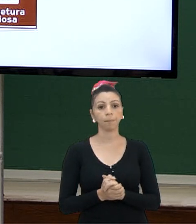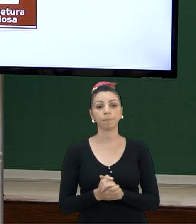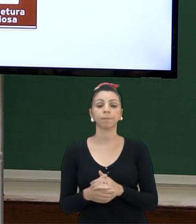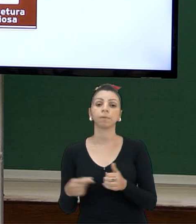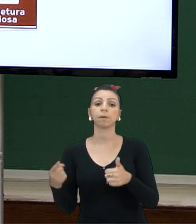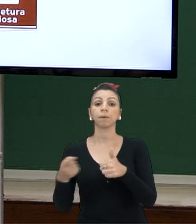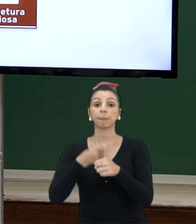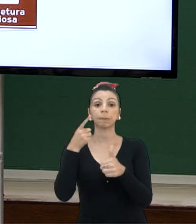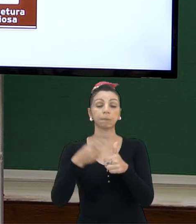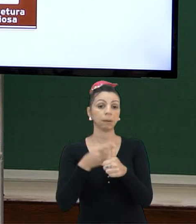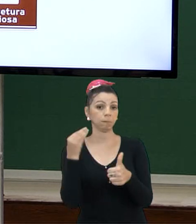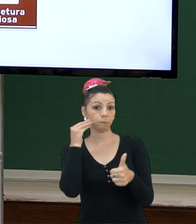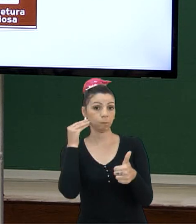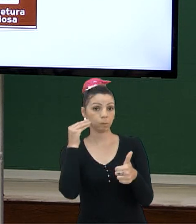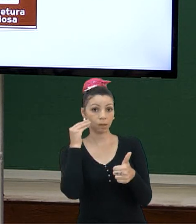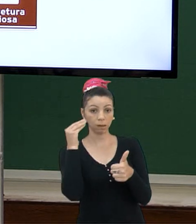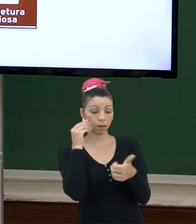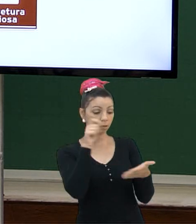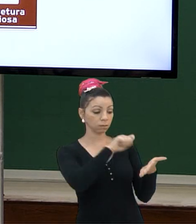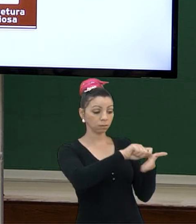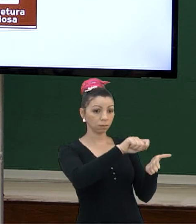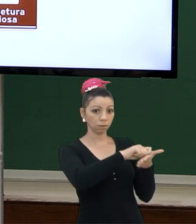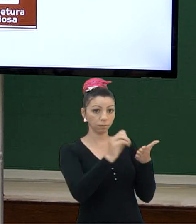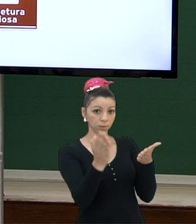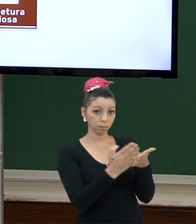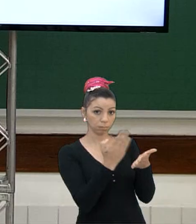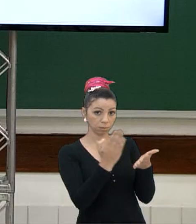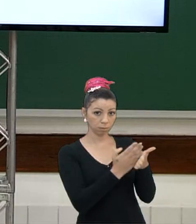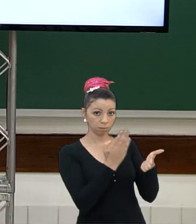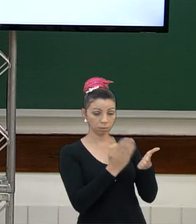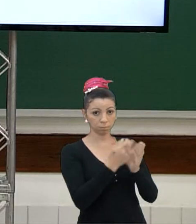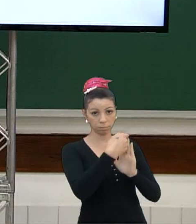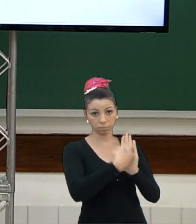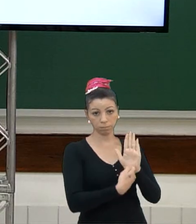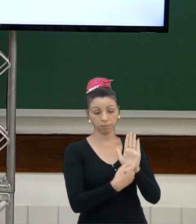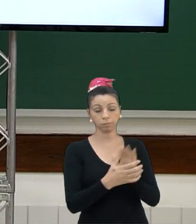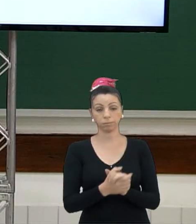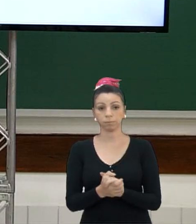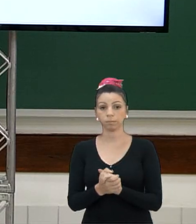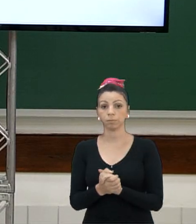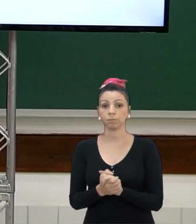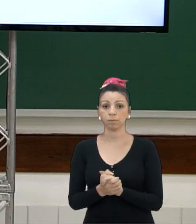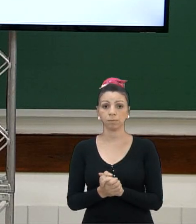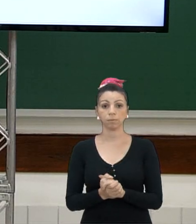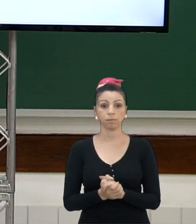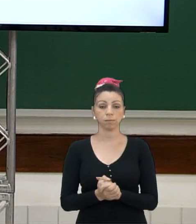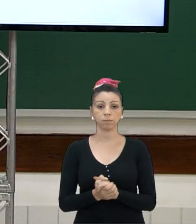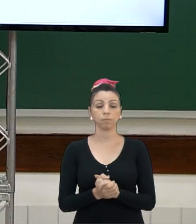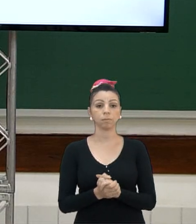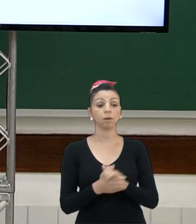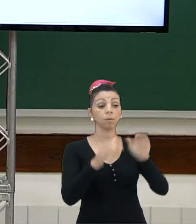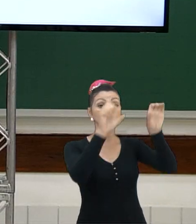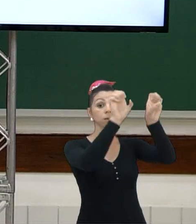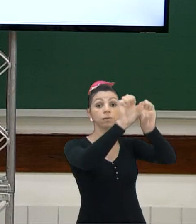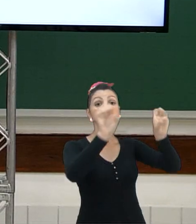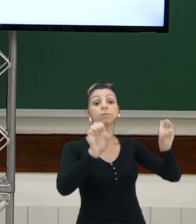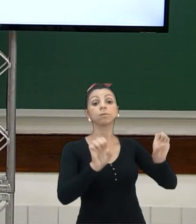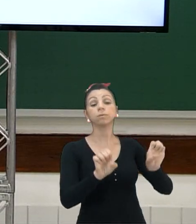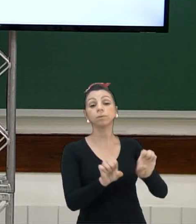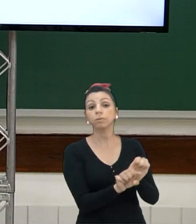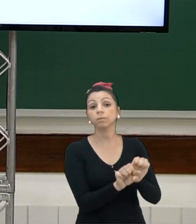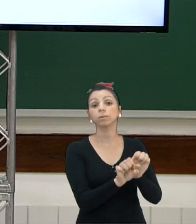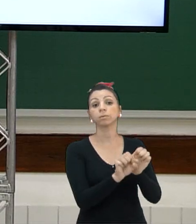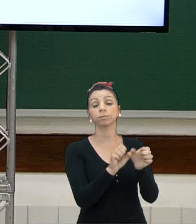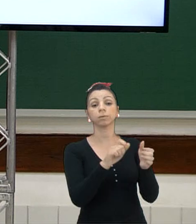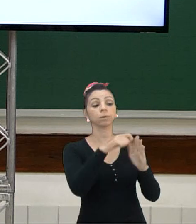caderno. Nós vamos fazer um rascunho no caderno desse texto. Então, nós vamos fazer o esqueleto desse texto. Pensar no que o